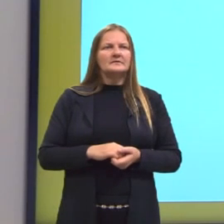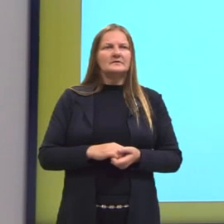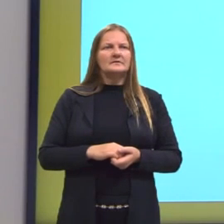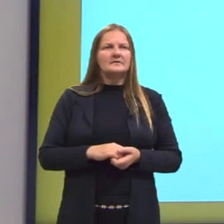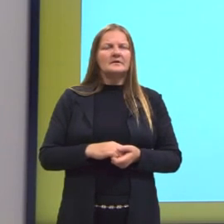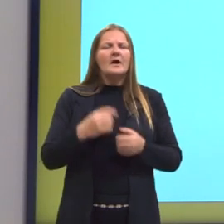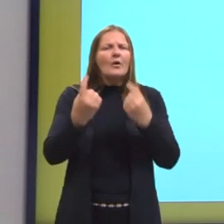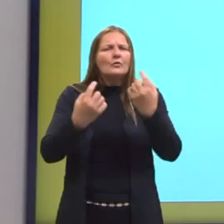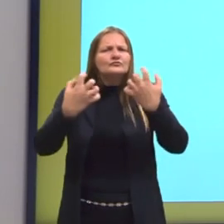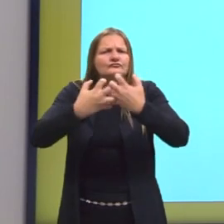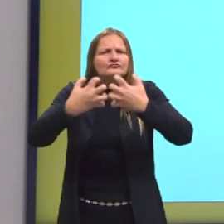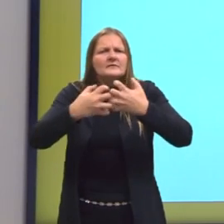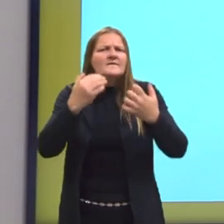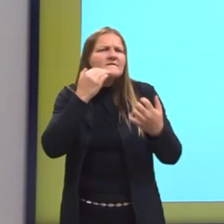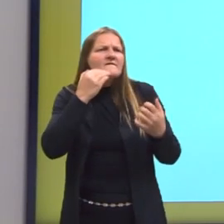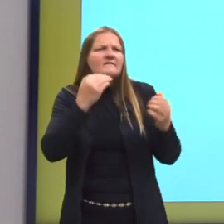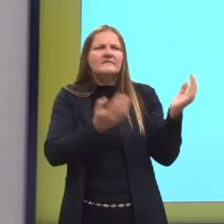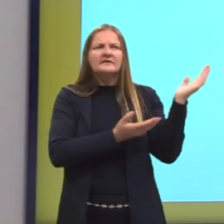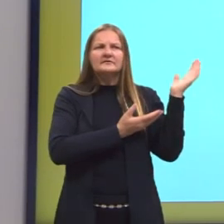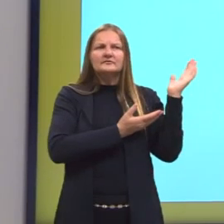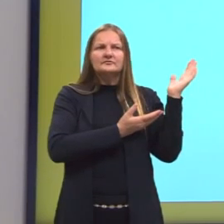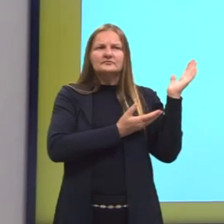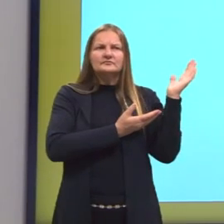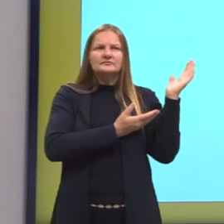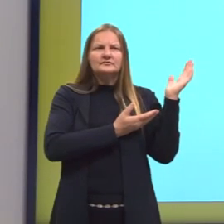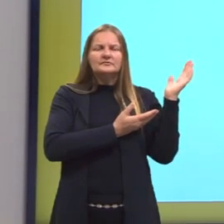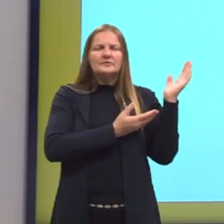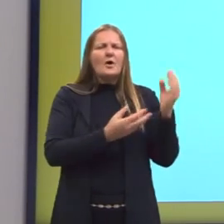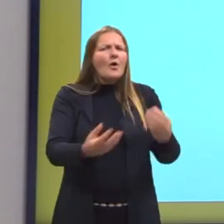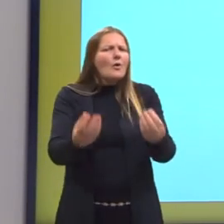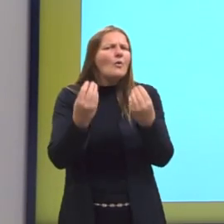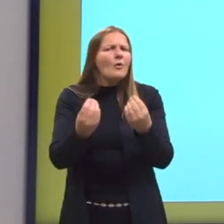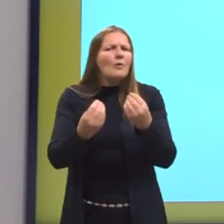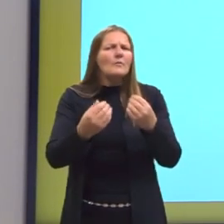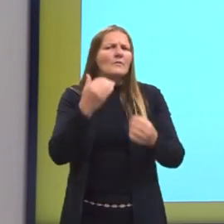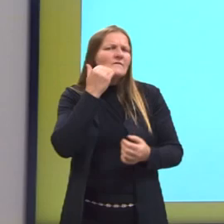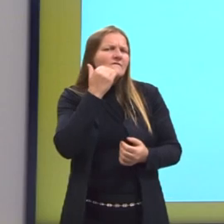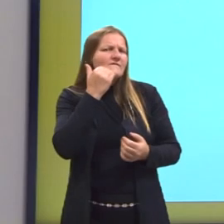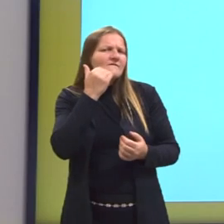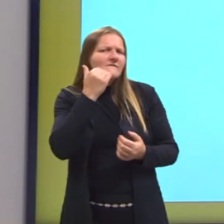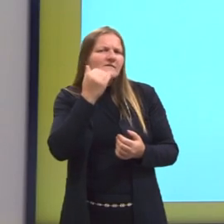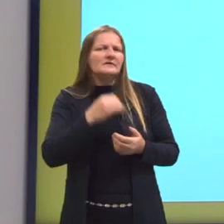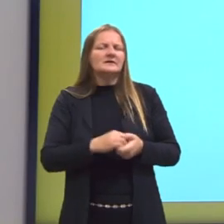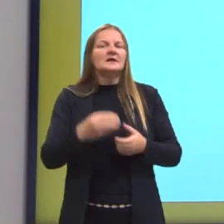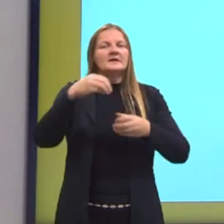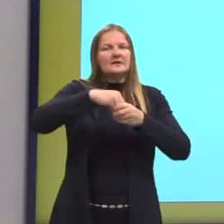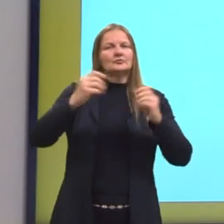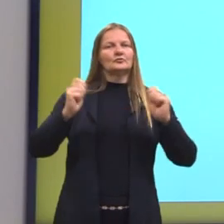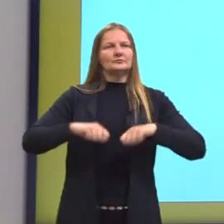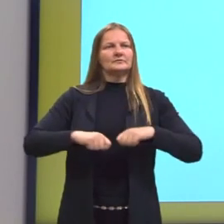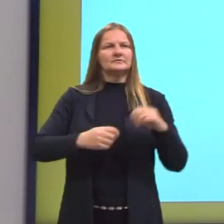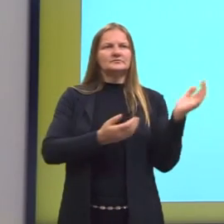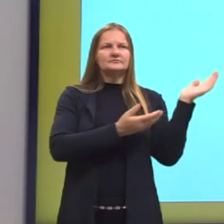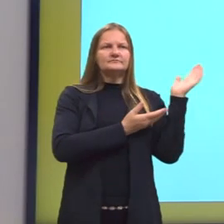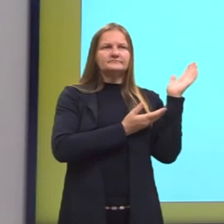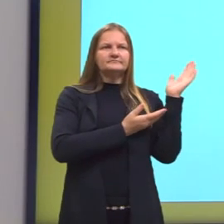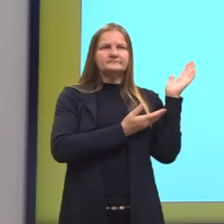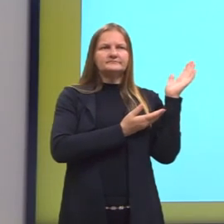que acontecem né dentro dessa competência Então como são as falhas dentro dessa competência